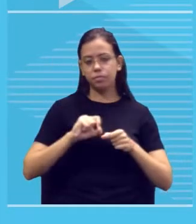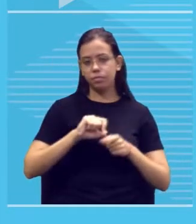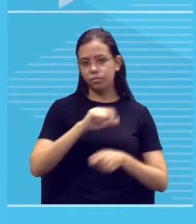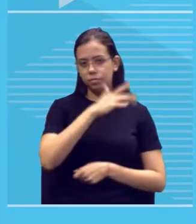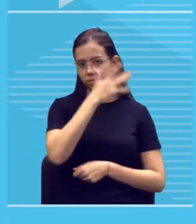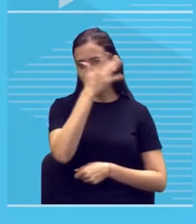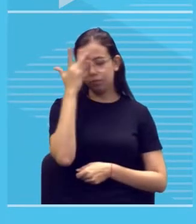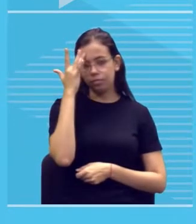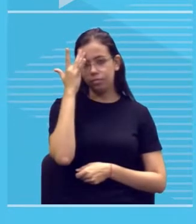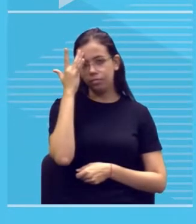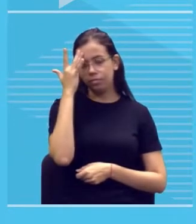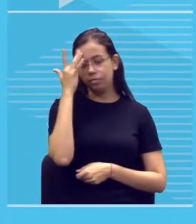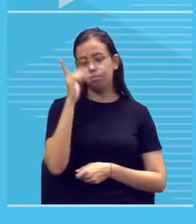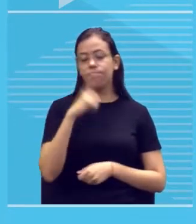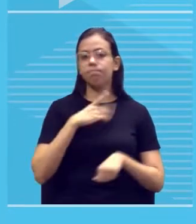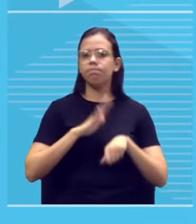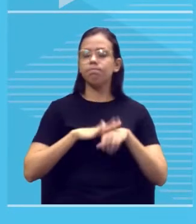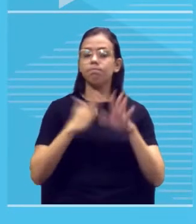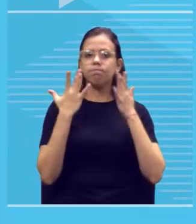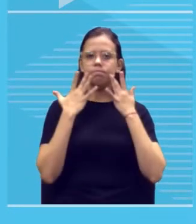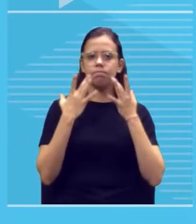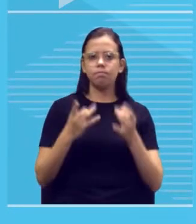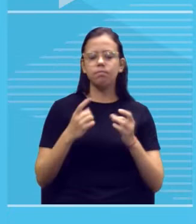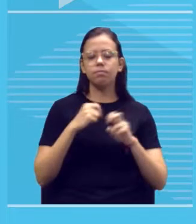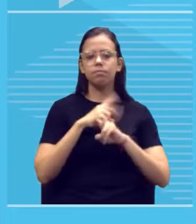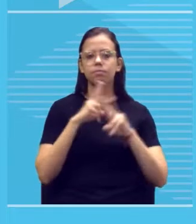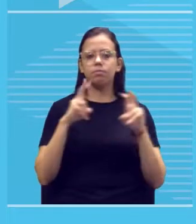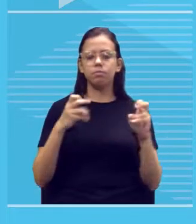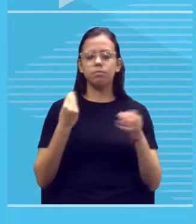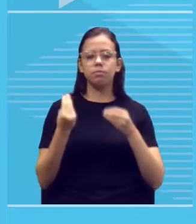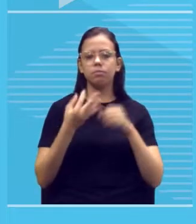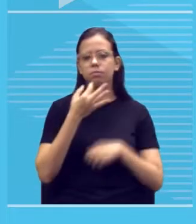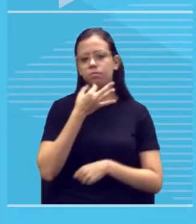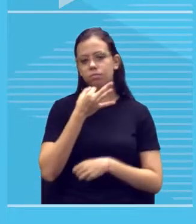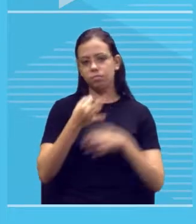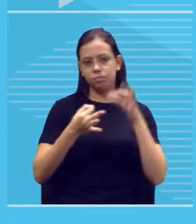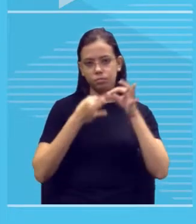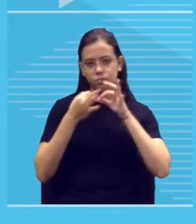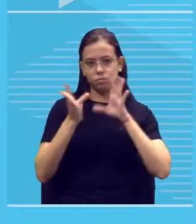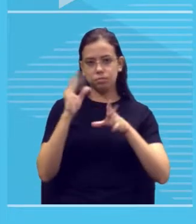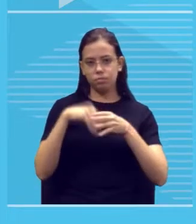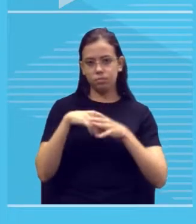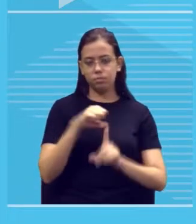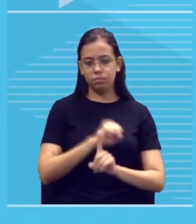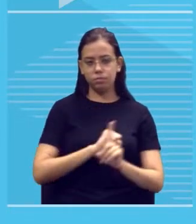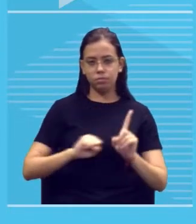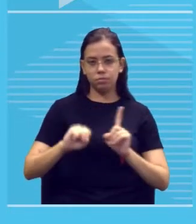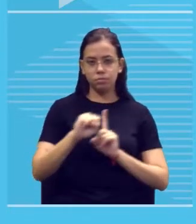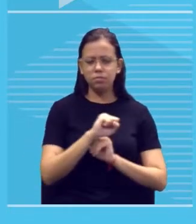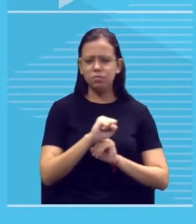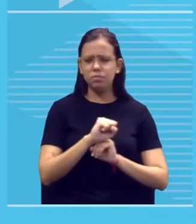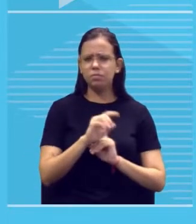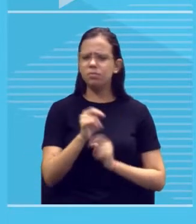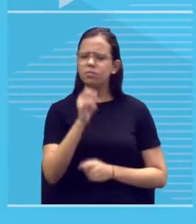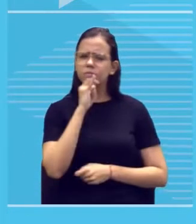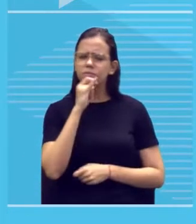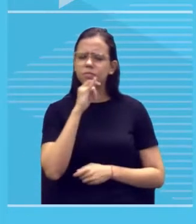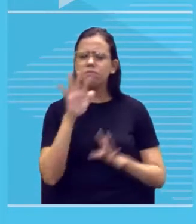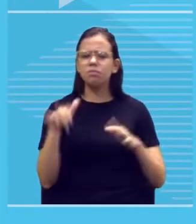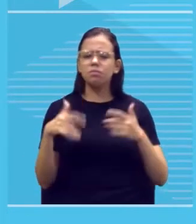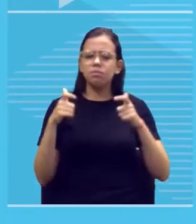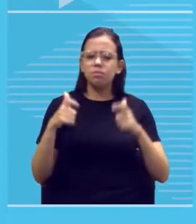ficarem atentas sobre o seu posicionamento dentro da sociedade qual parte que eu tô